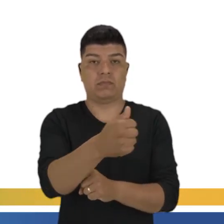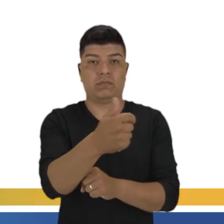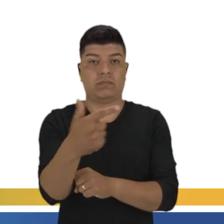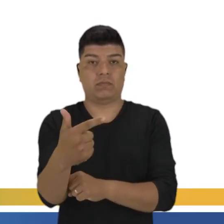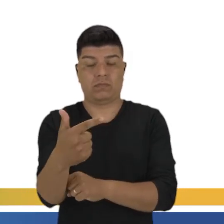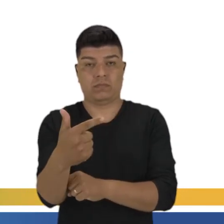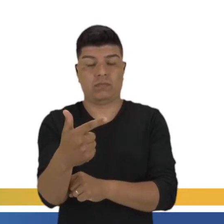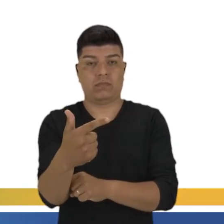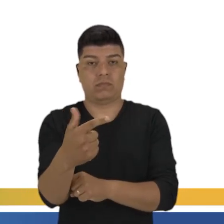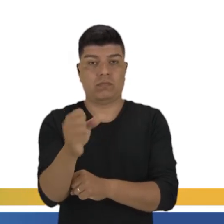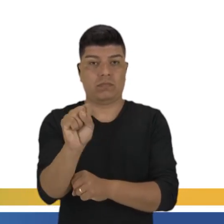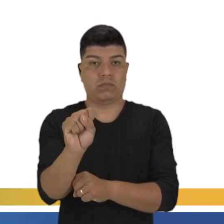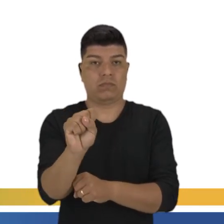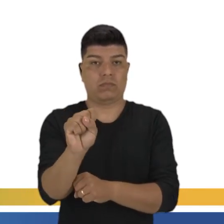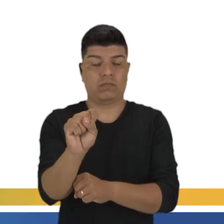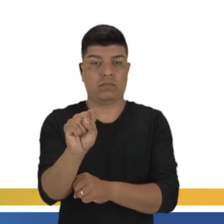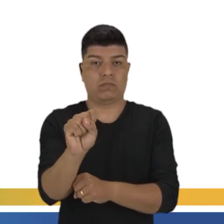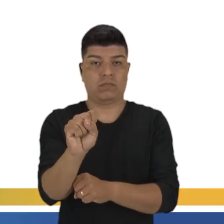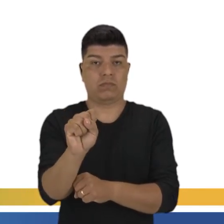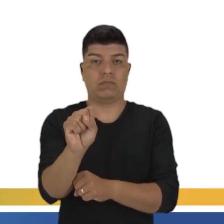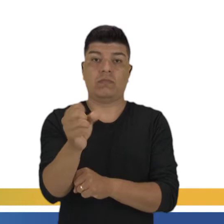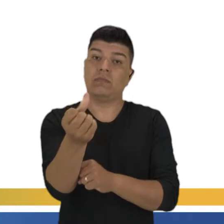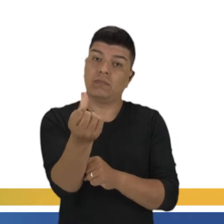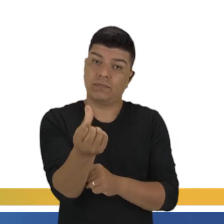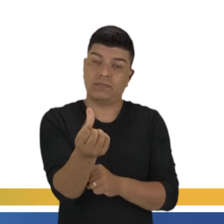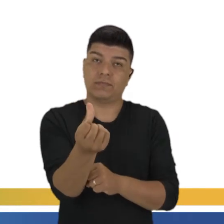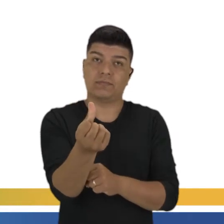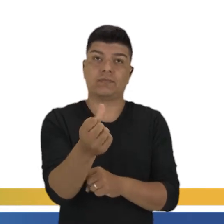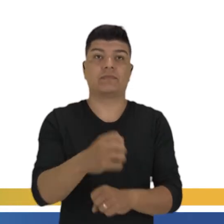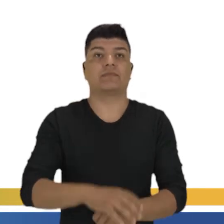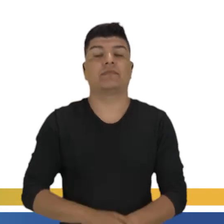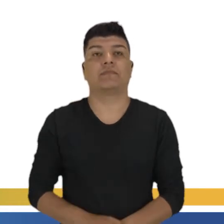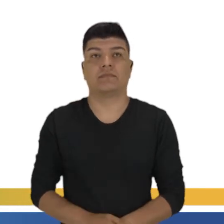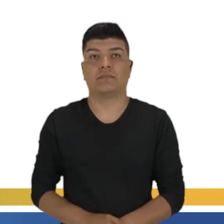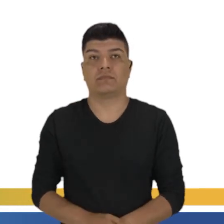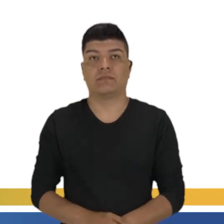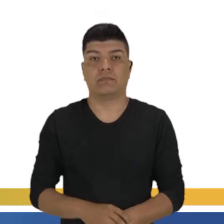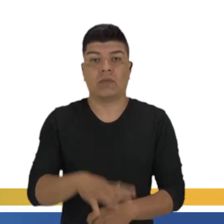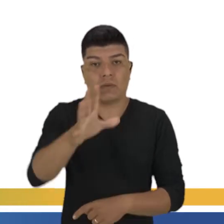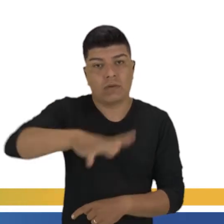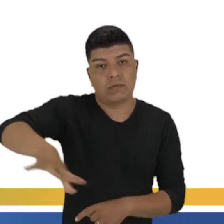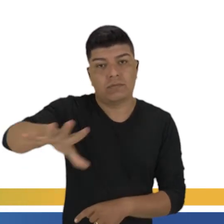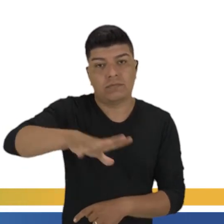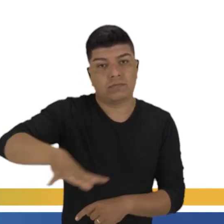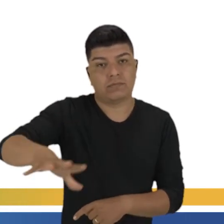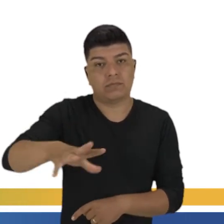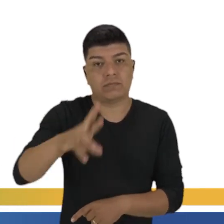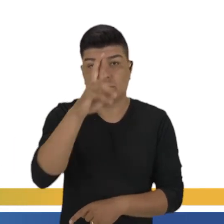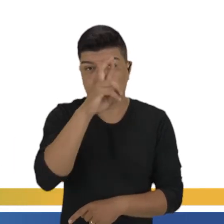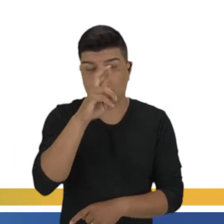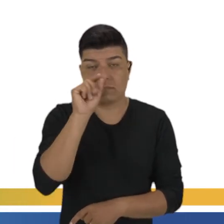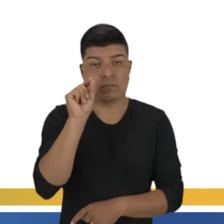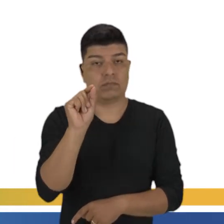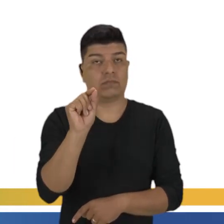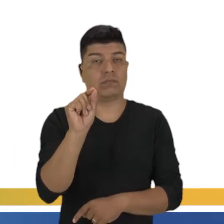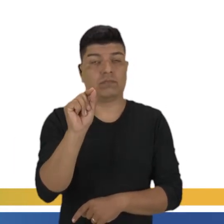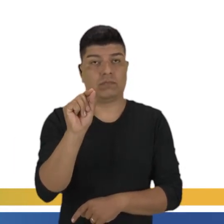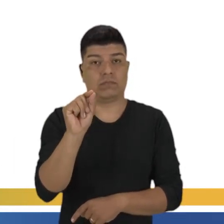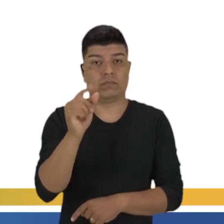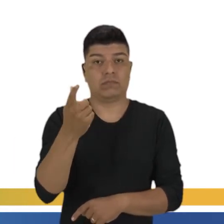12, 8 e 6. De modo geral, vocês devem observar